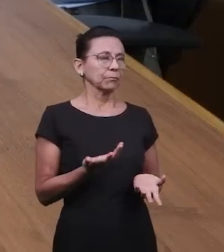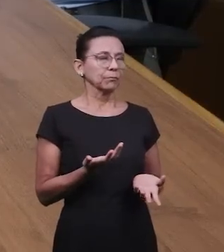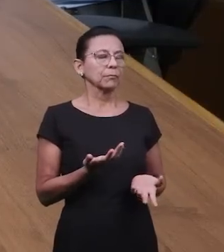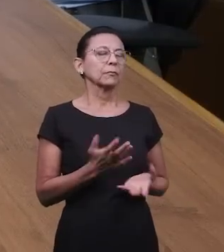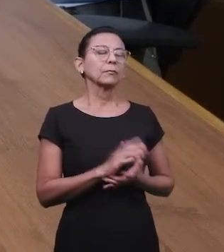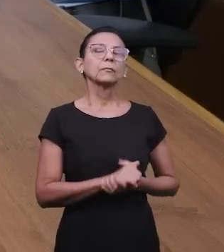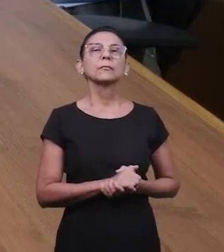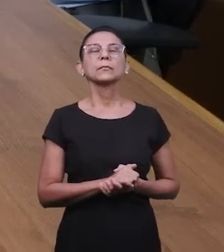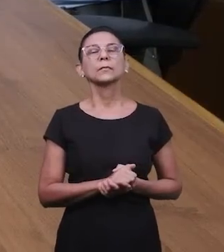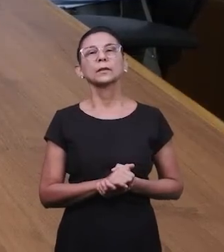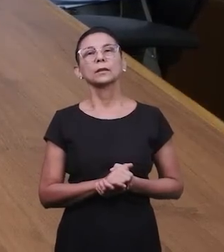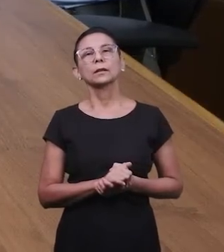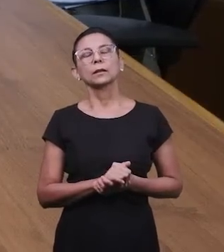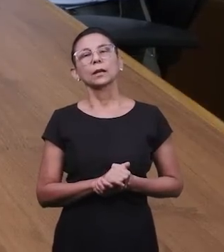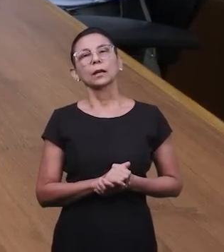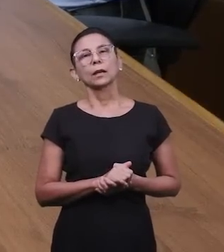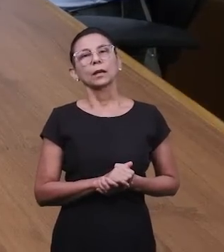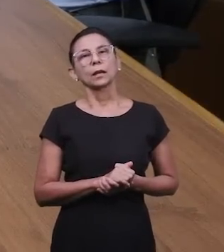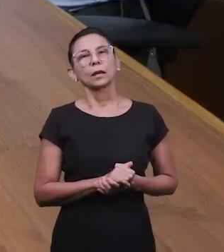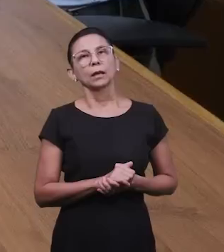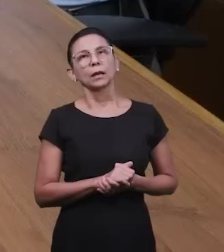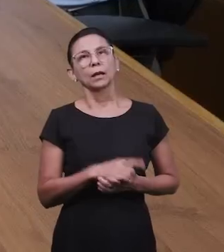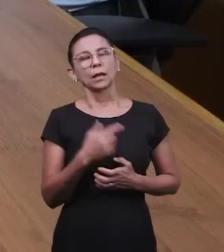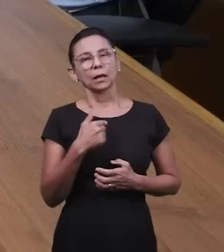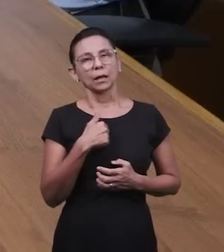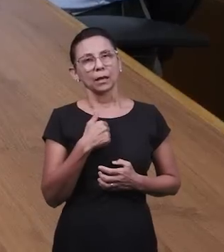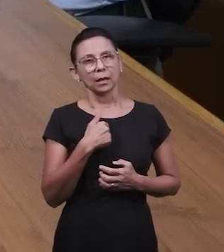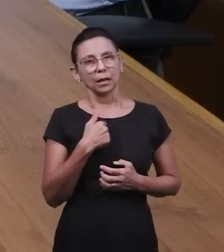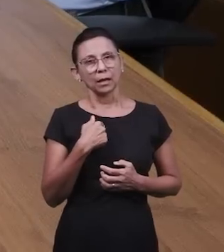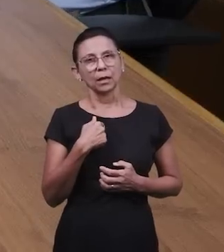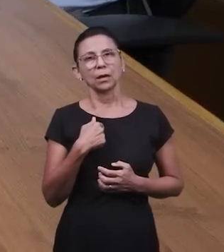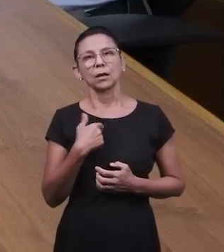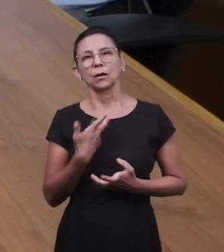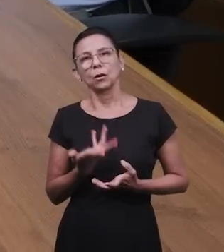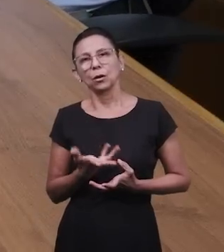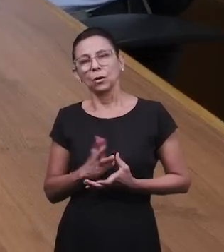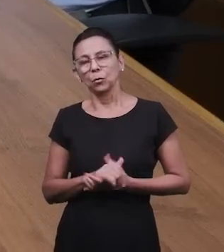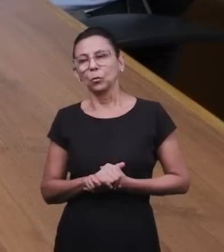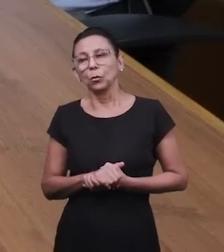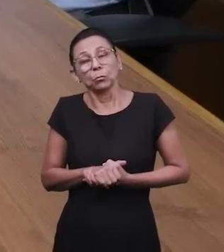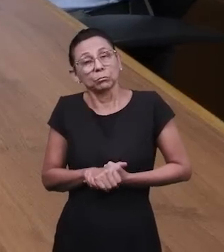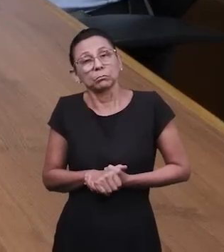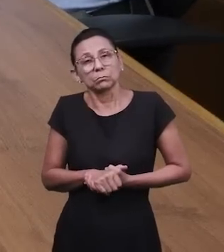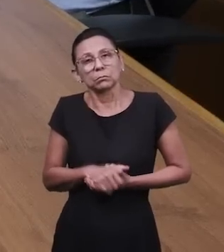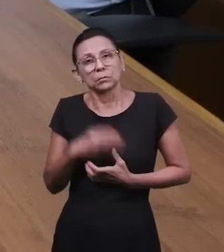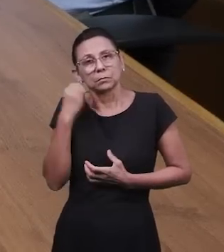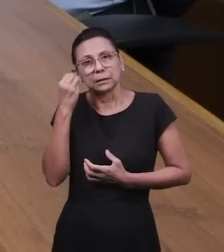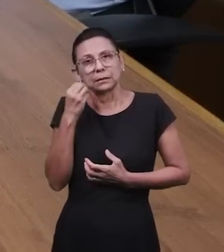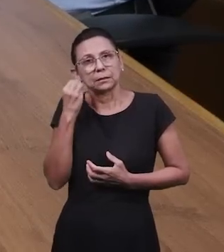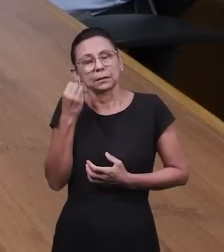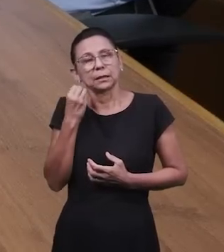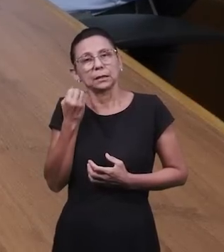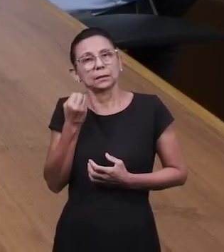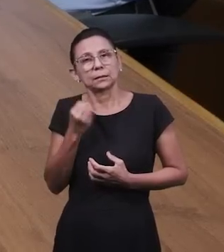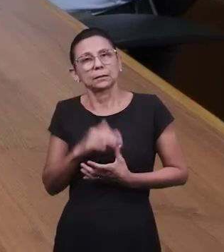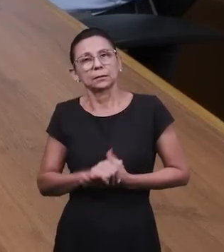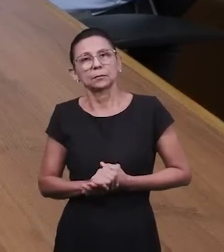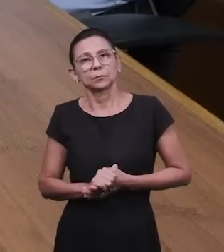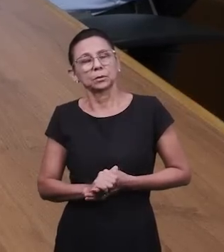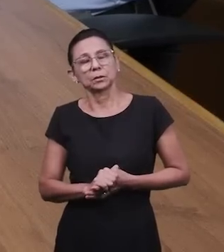e assim, tem muitos irmãos e irmãs hoje que estão firmes diante do Senhor e tudo mais, e eu fui beneficiado